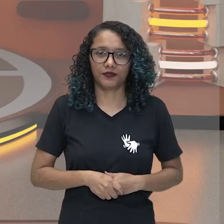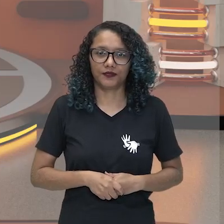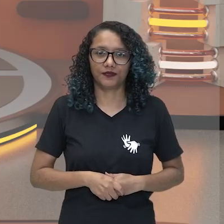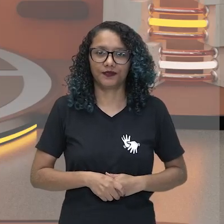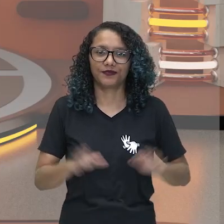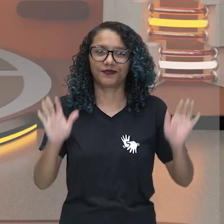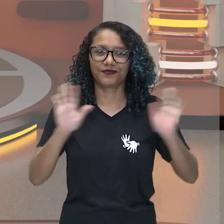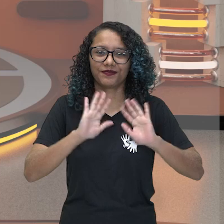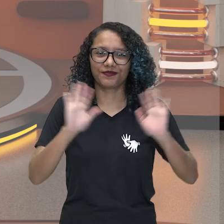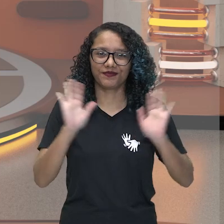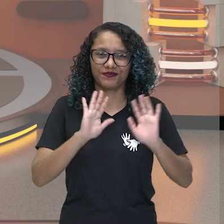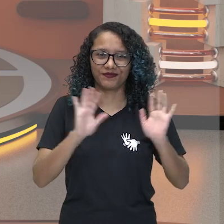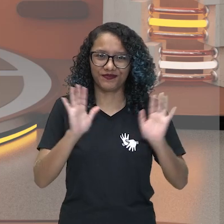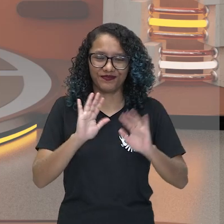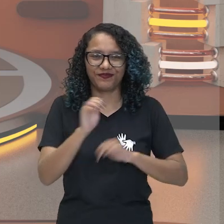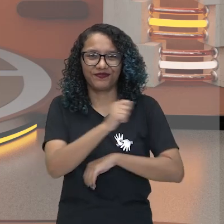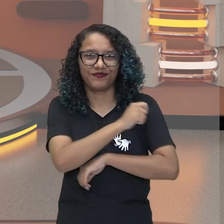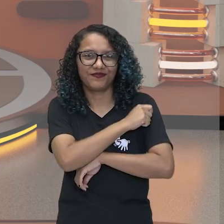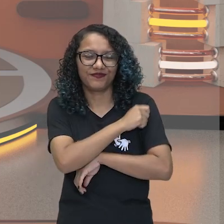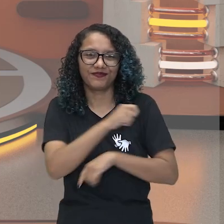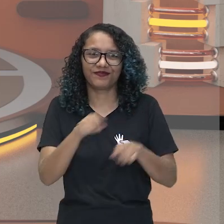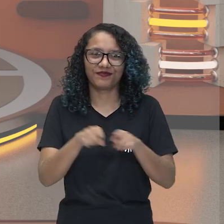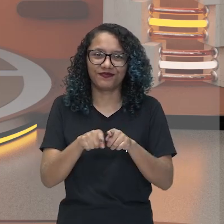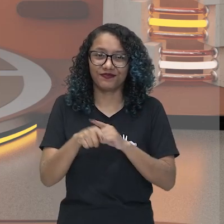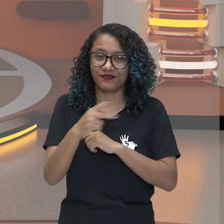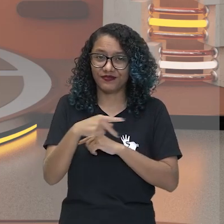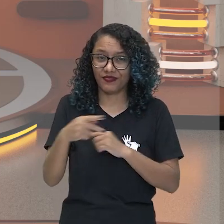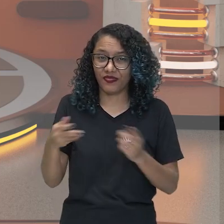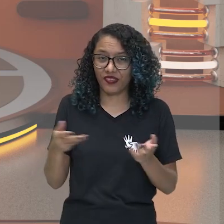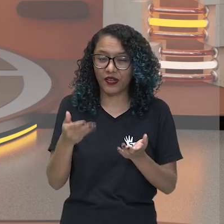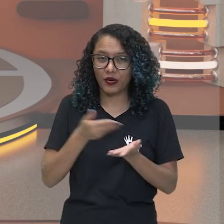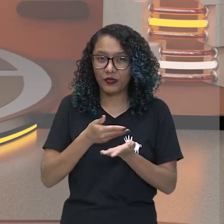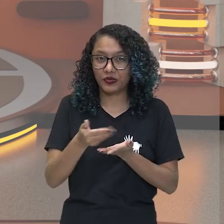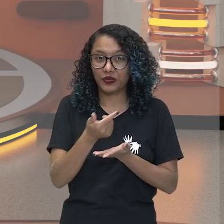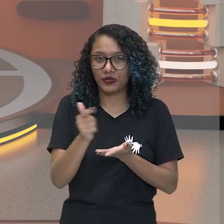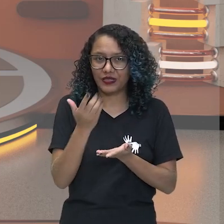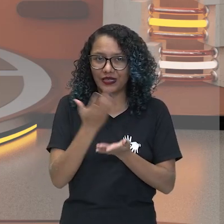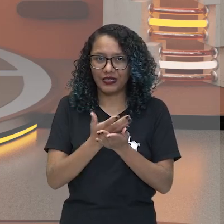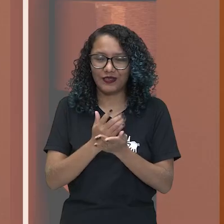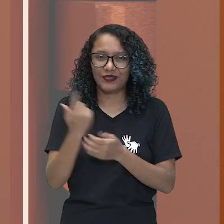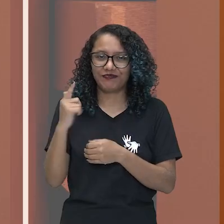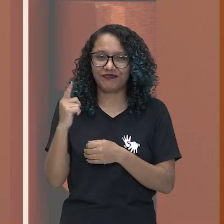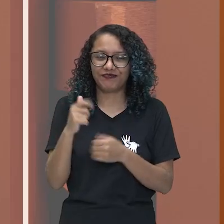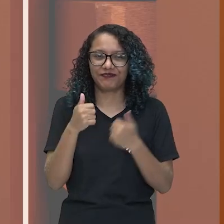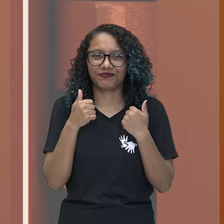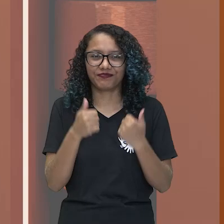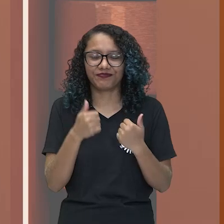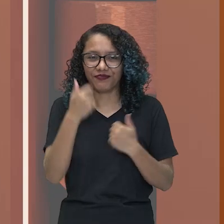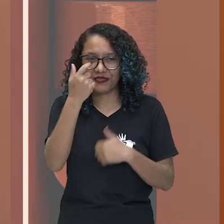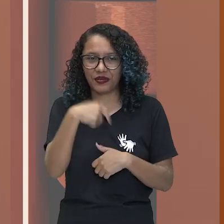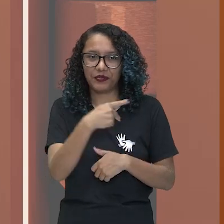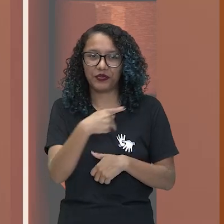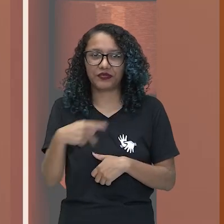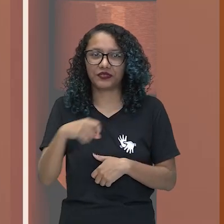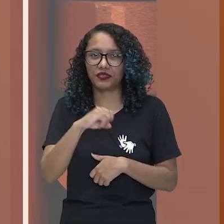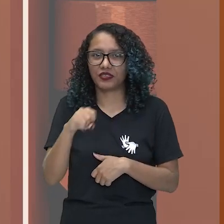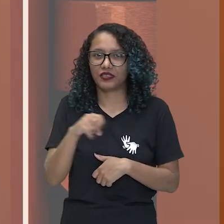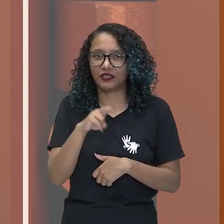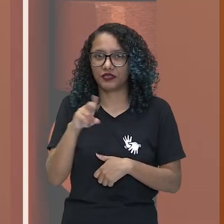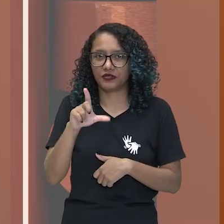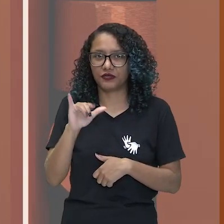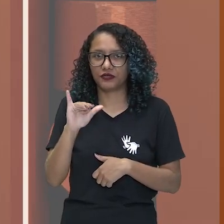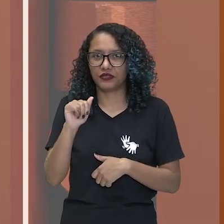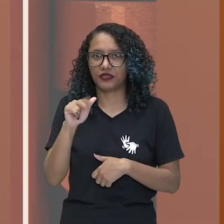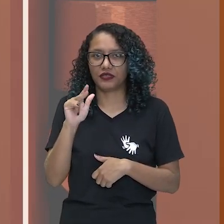Olá, queridos alunos e professores! Estamos iniciando mais uma aula de Geografia. Eu sou a professora Juliana e